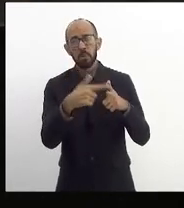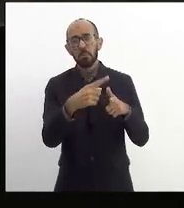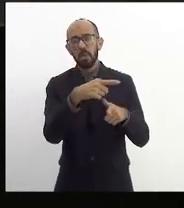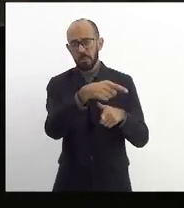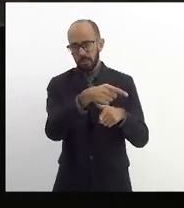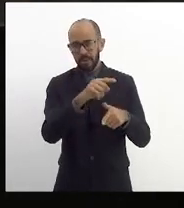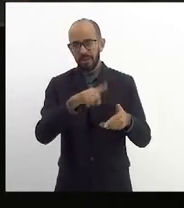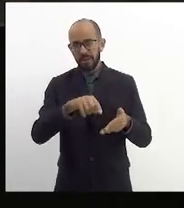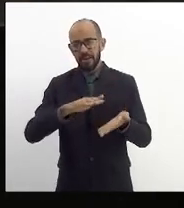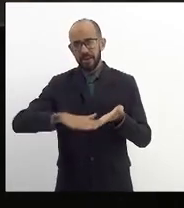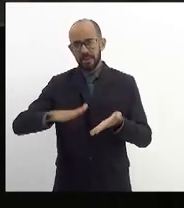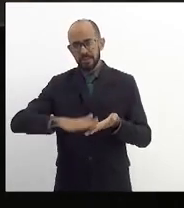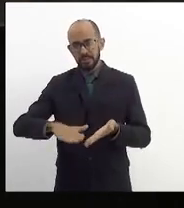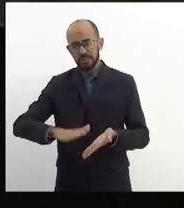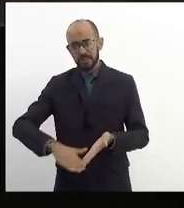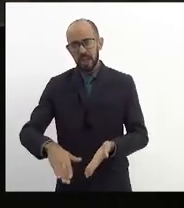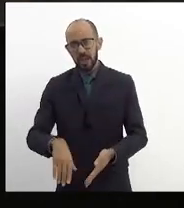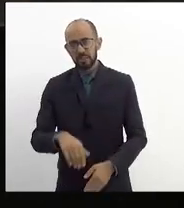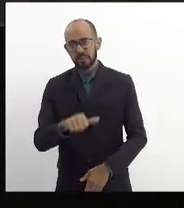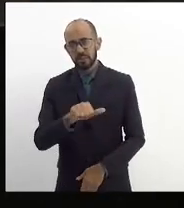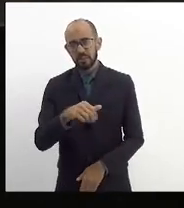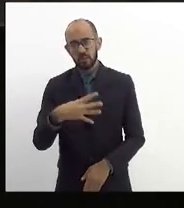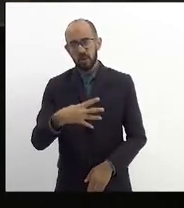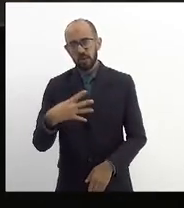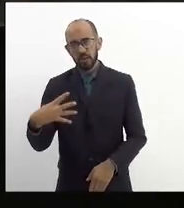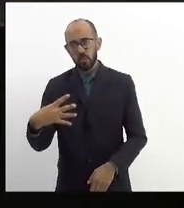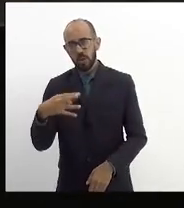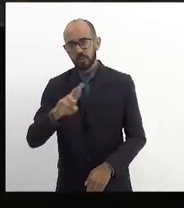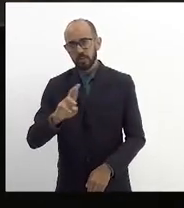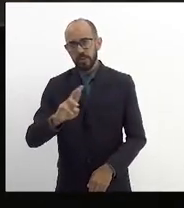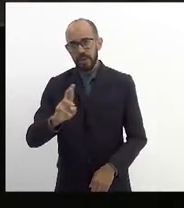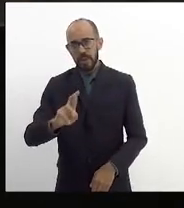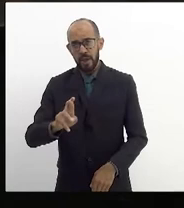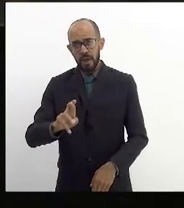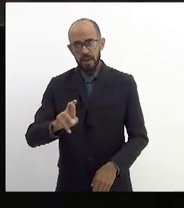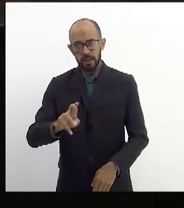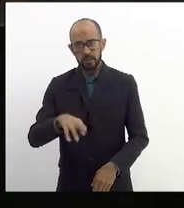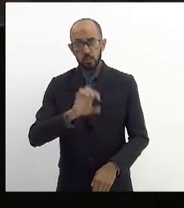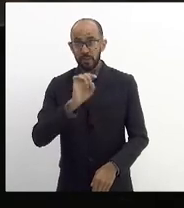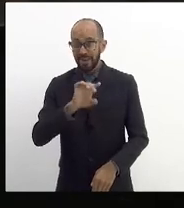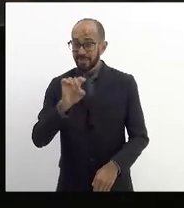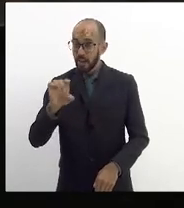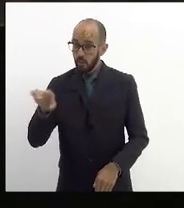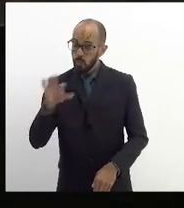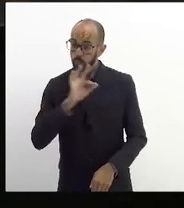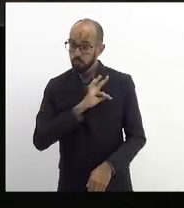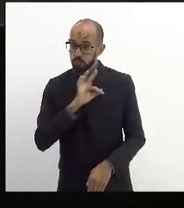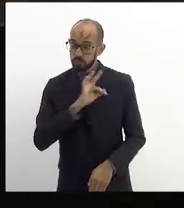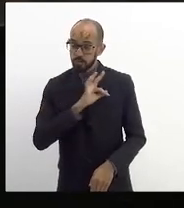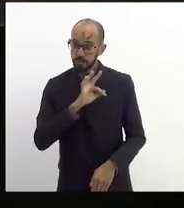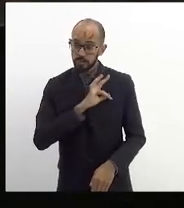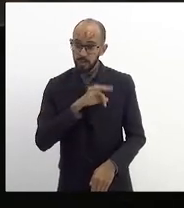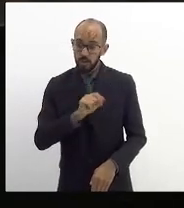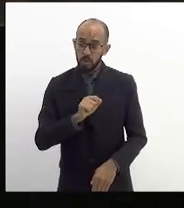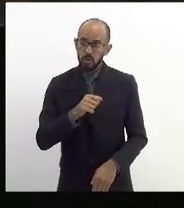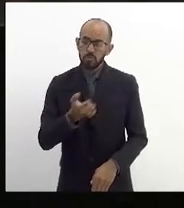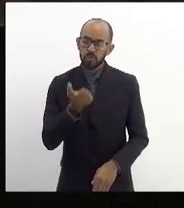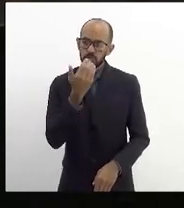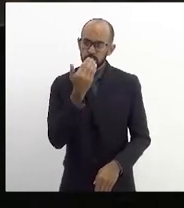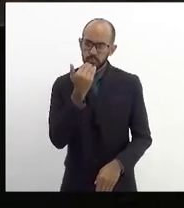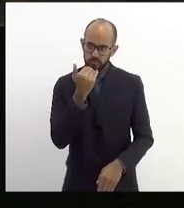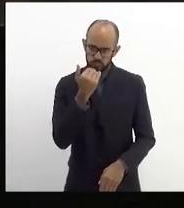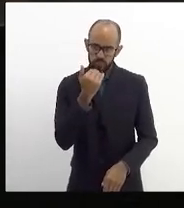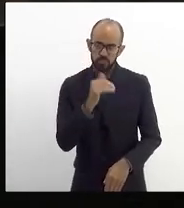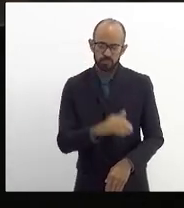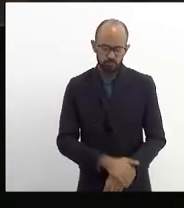de gastar apenas 144 reais por mês com os por uma vez na questão do